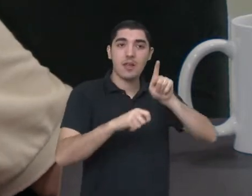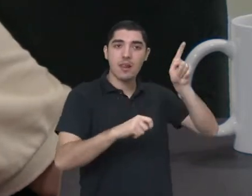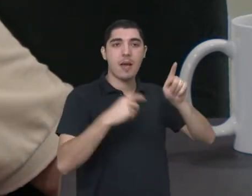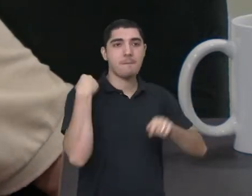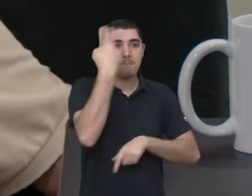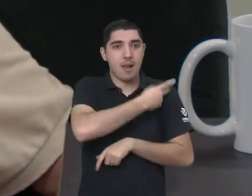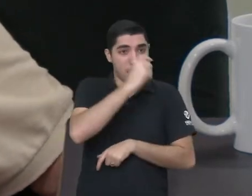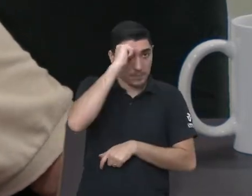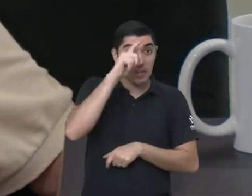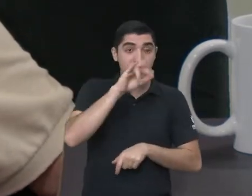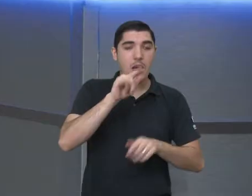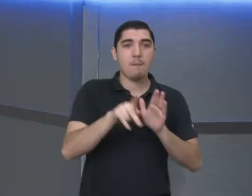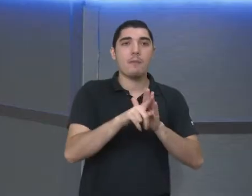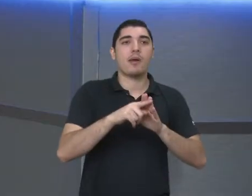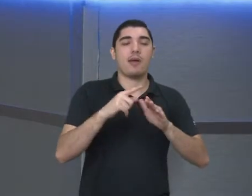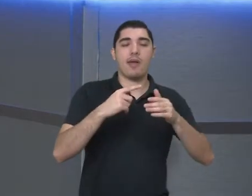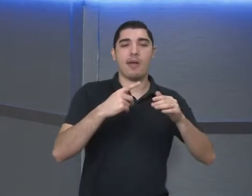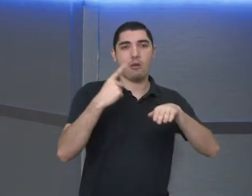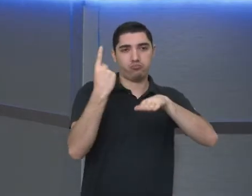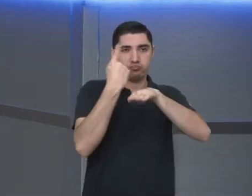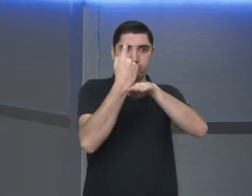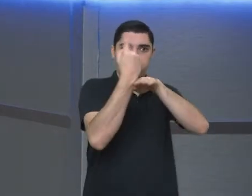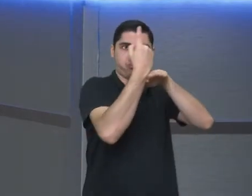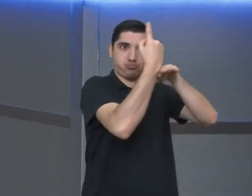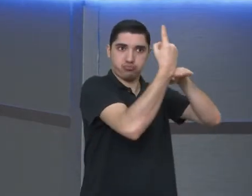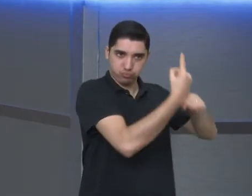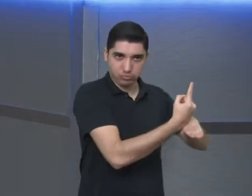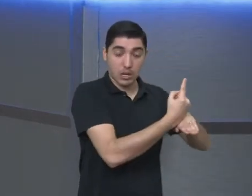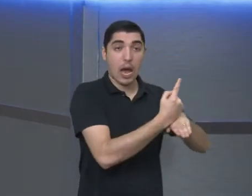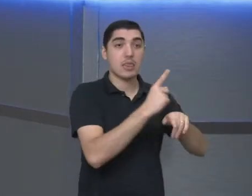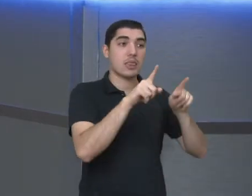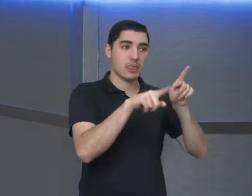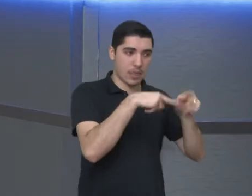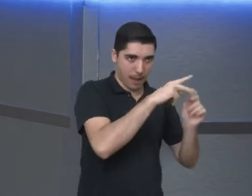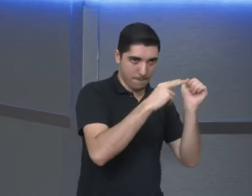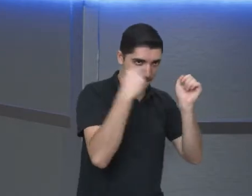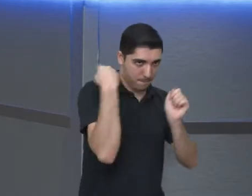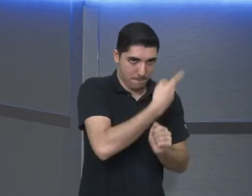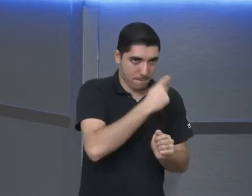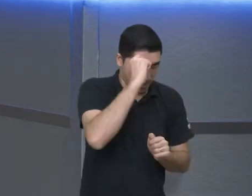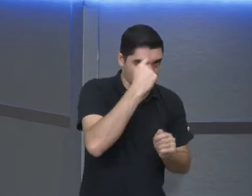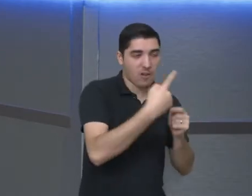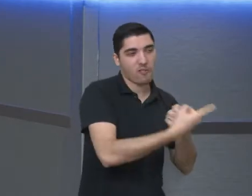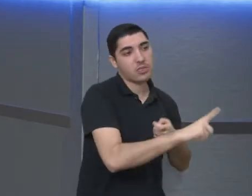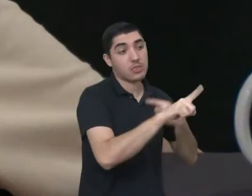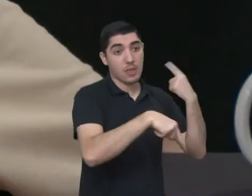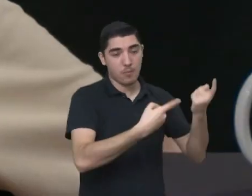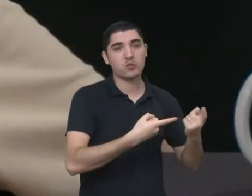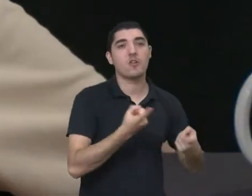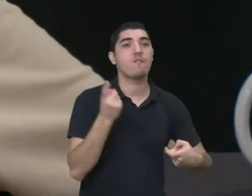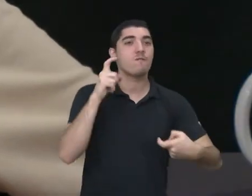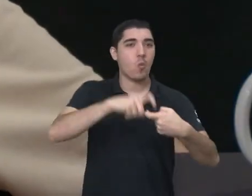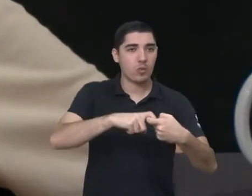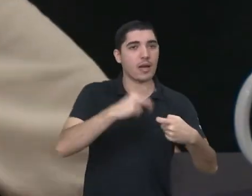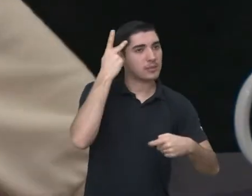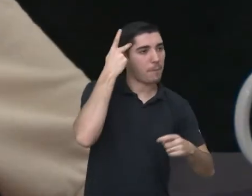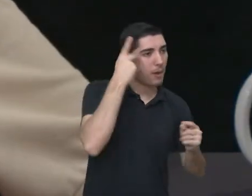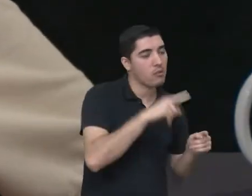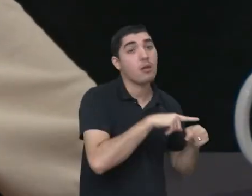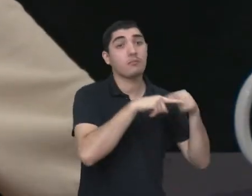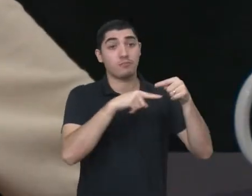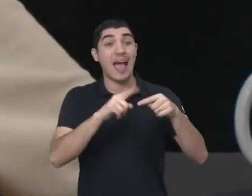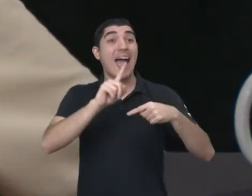Olha, bobagem não, apesar que hoje em dia se fala tudo, naquela época não tinha. Eu lembro que na primeira passagem do